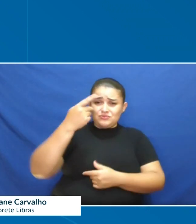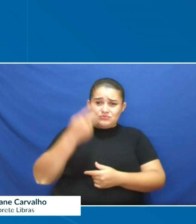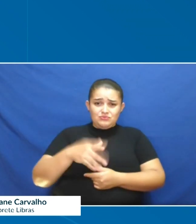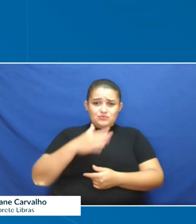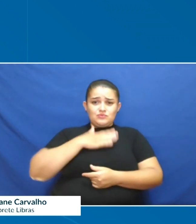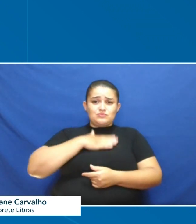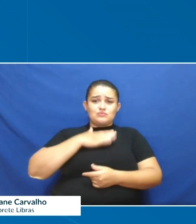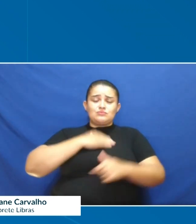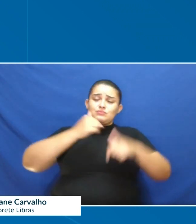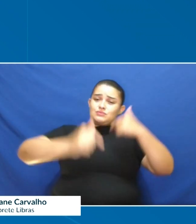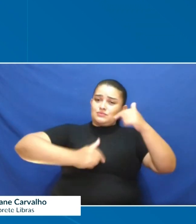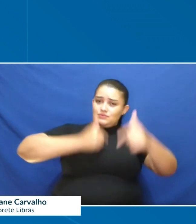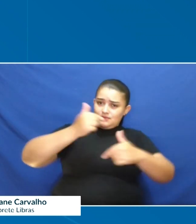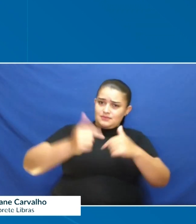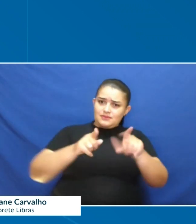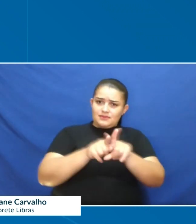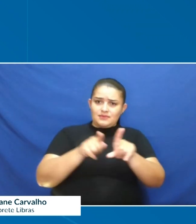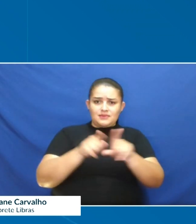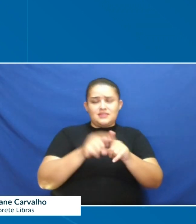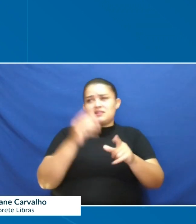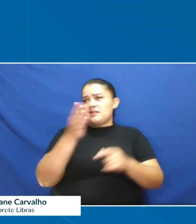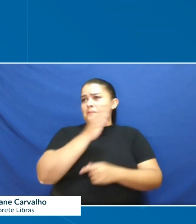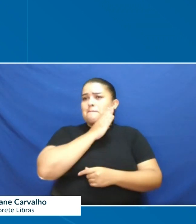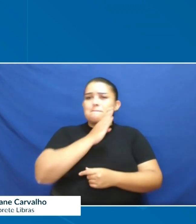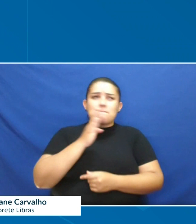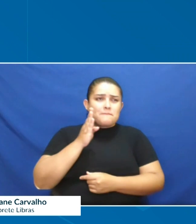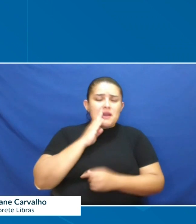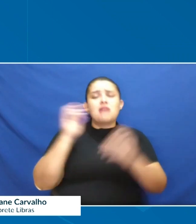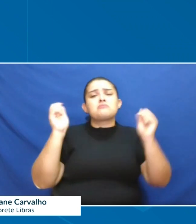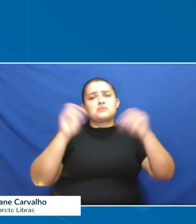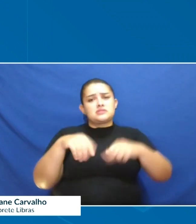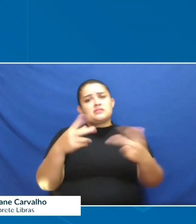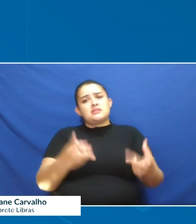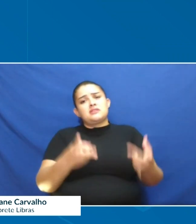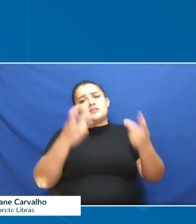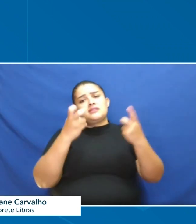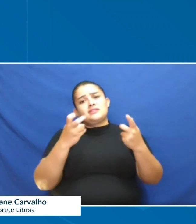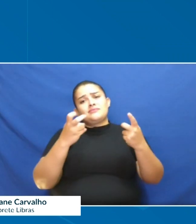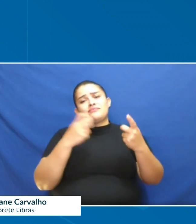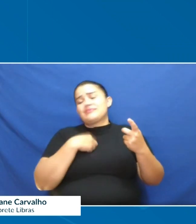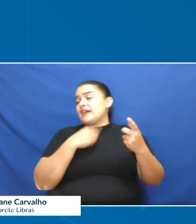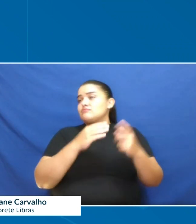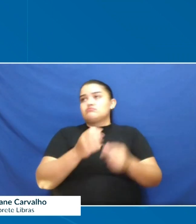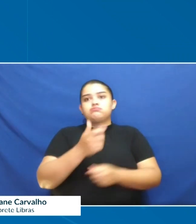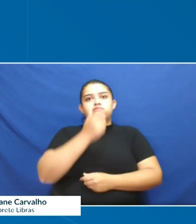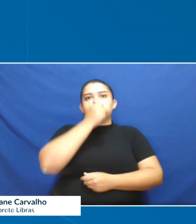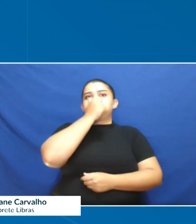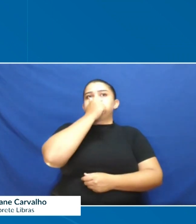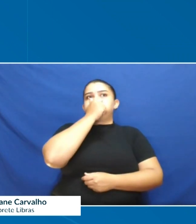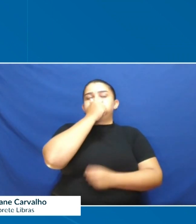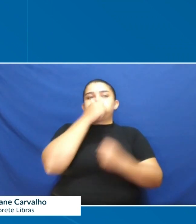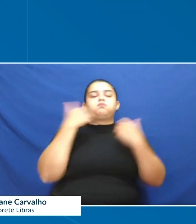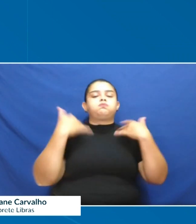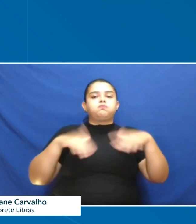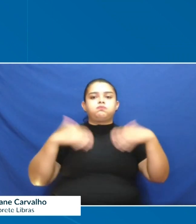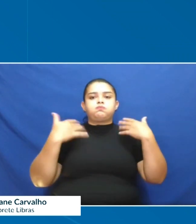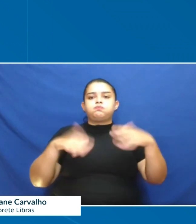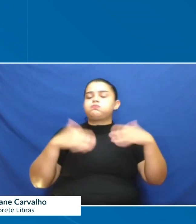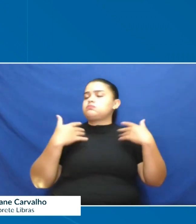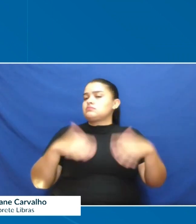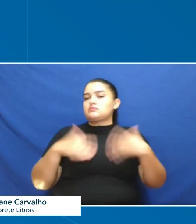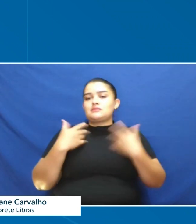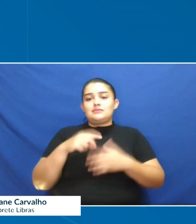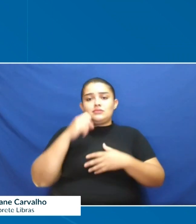onde eu trabalho, mas bares, vocês podem ver que não tem como controlar, por mais que estejam separadas as